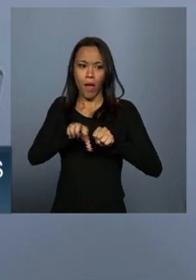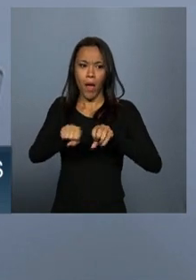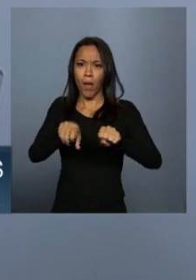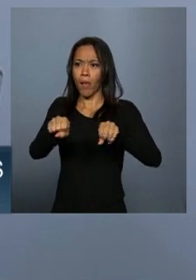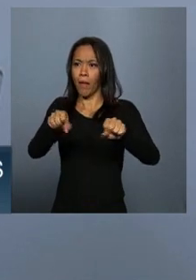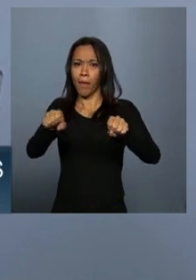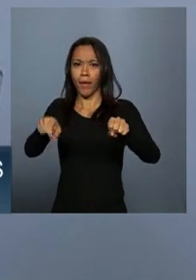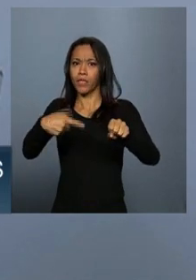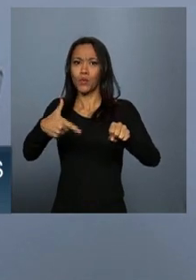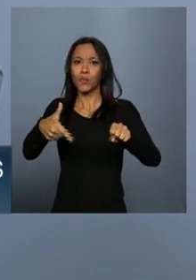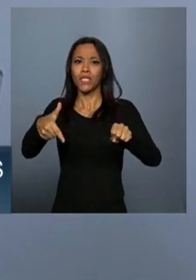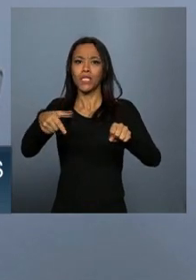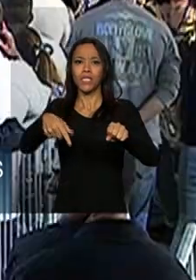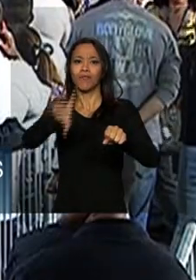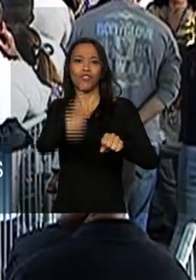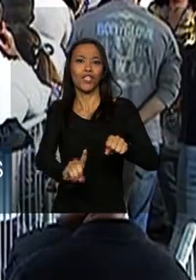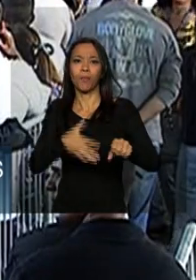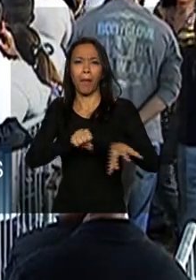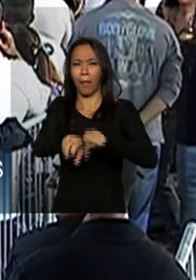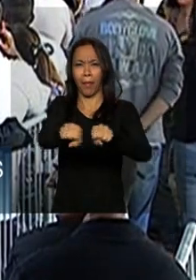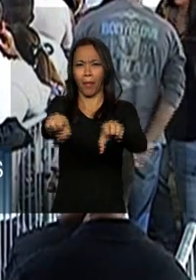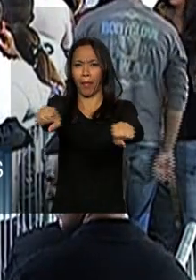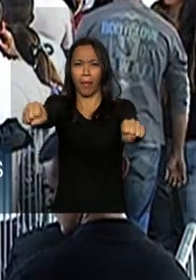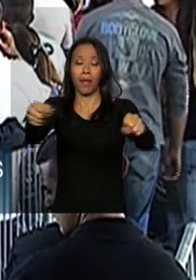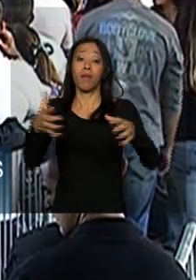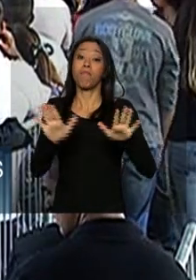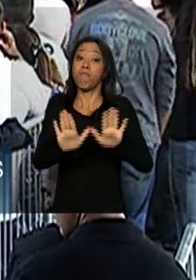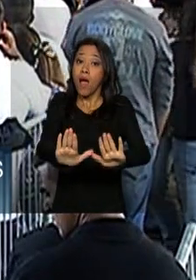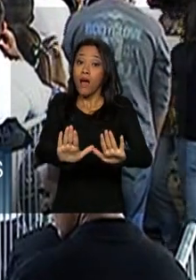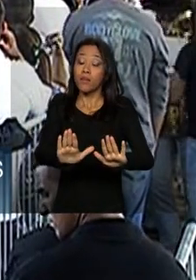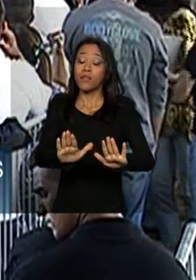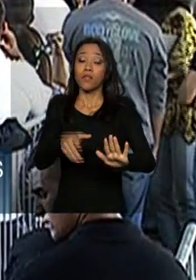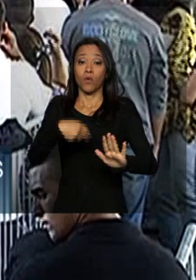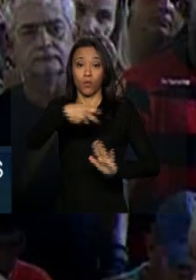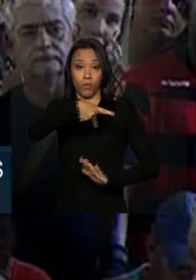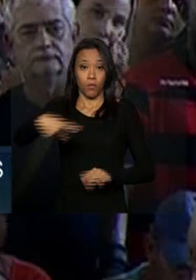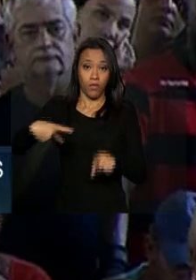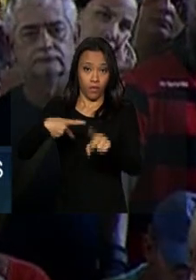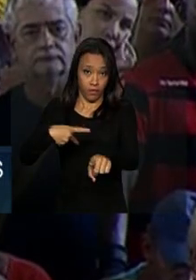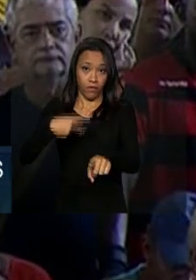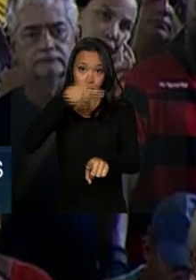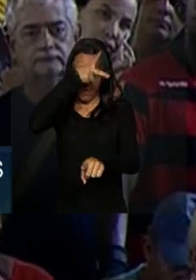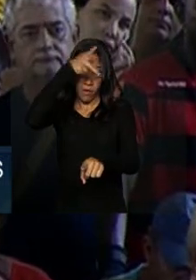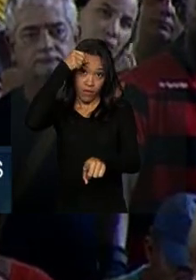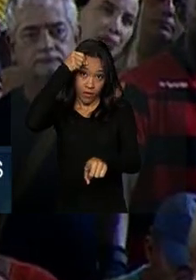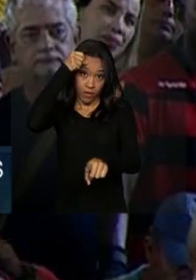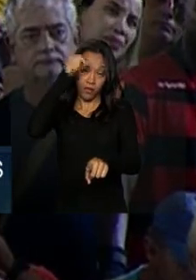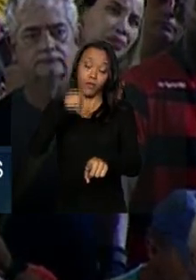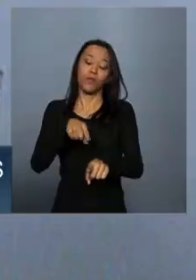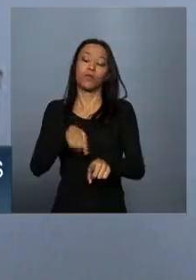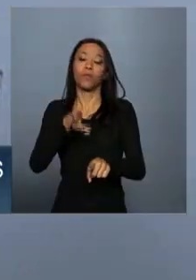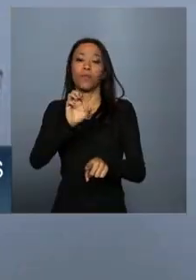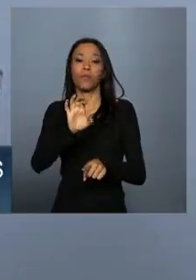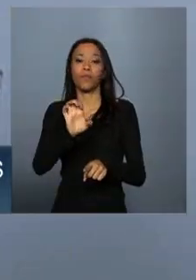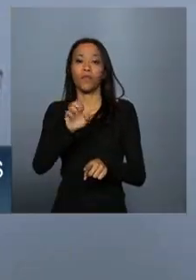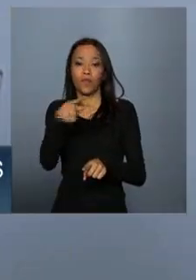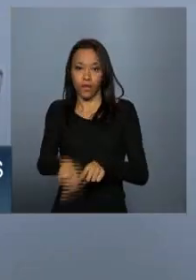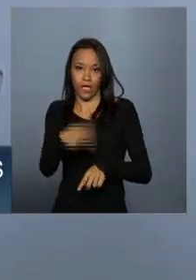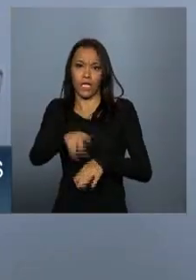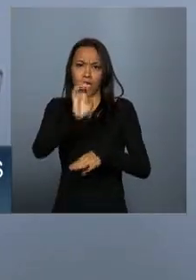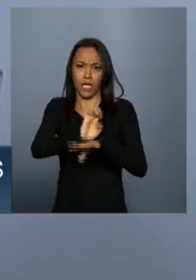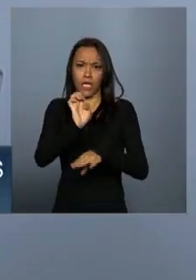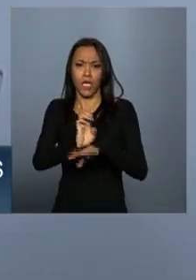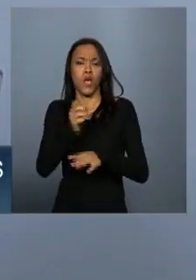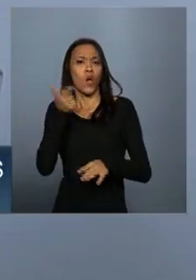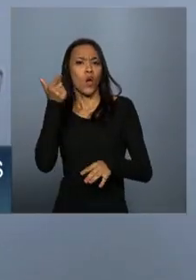não tivesse um prefeito igual Eduardo Paes, que nesses 7 anos de governo urbanizou